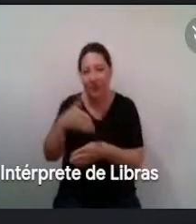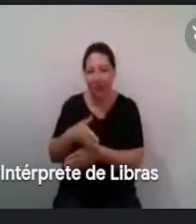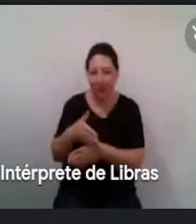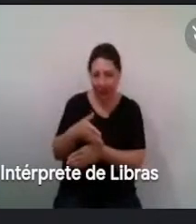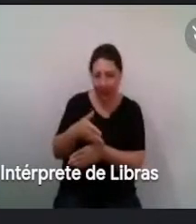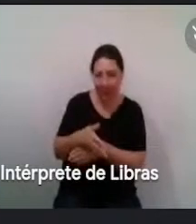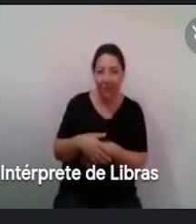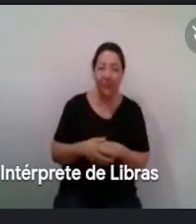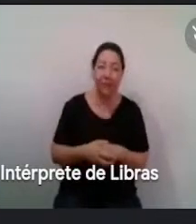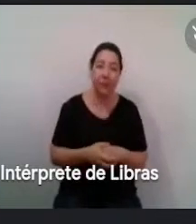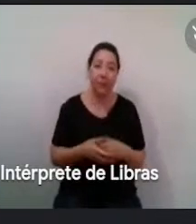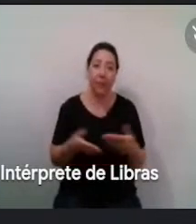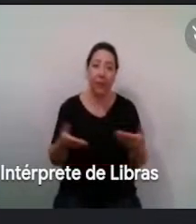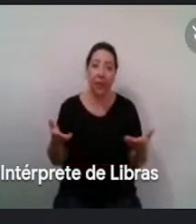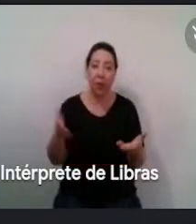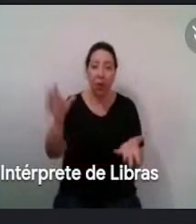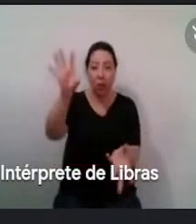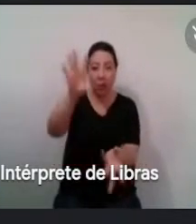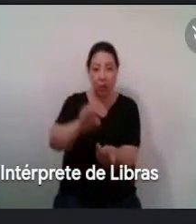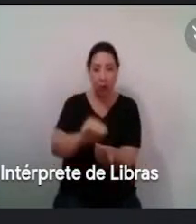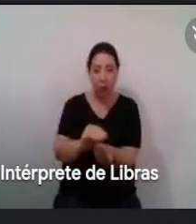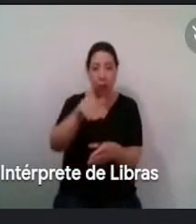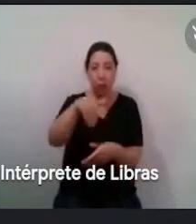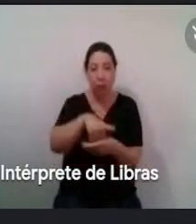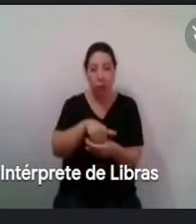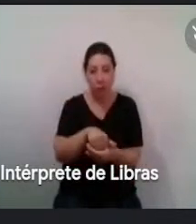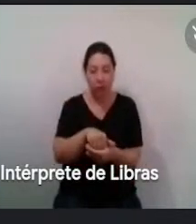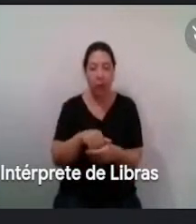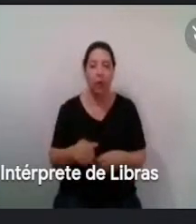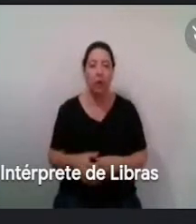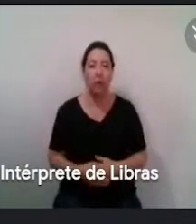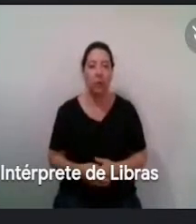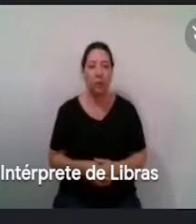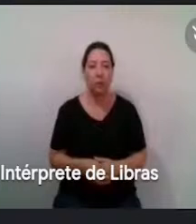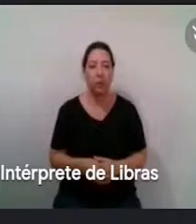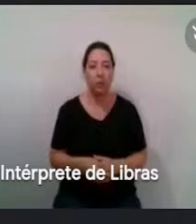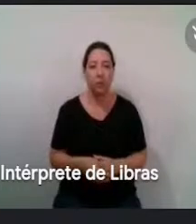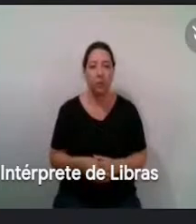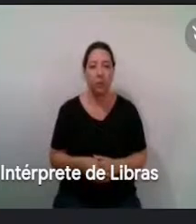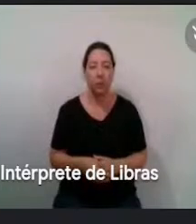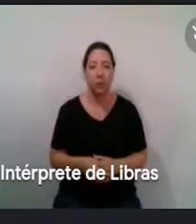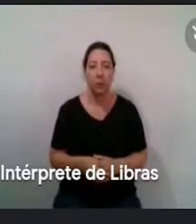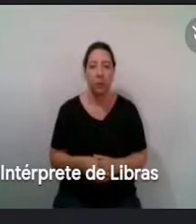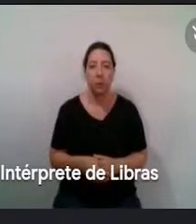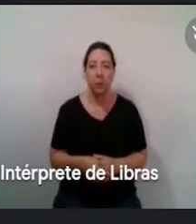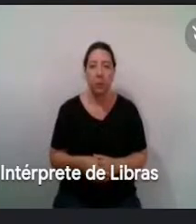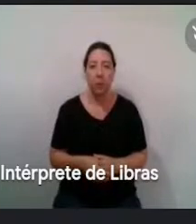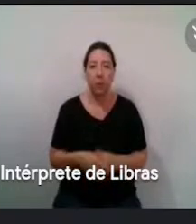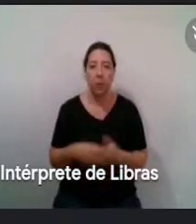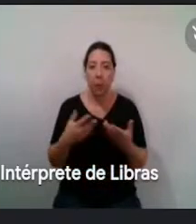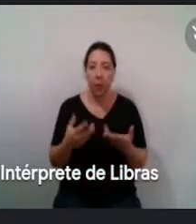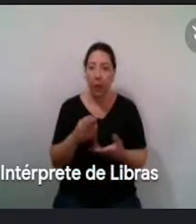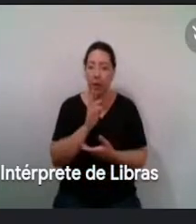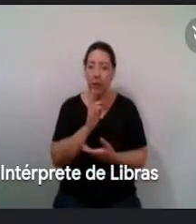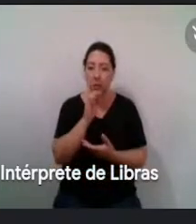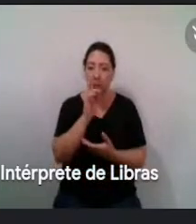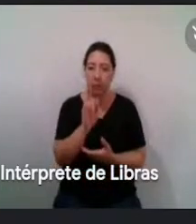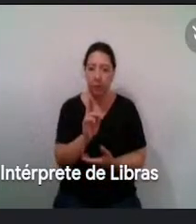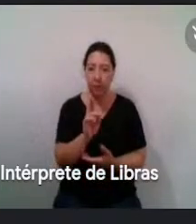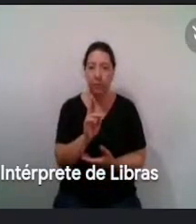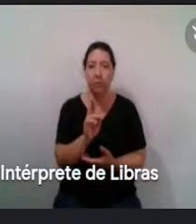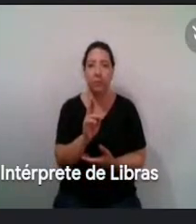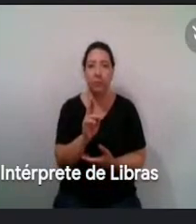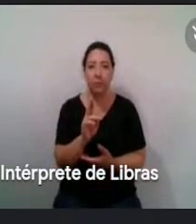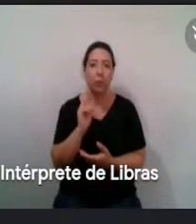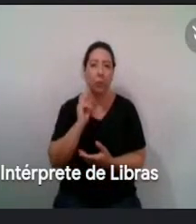e passar, então, o um resumo aqui do voto, que é tornar sem efeito. Bem, diante do parecer do ilustre Procurador Regional Eleitoral,